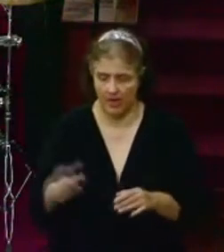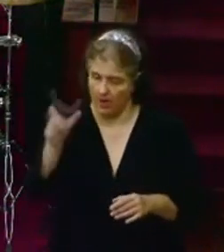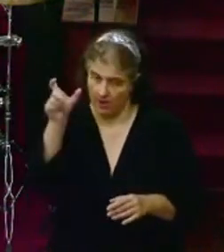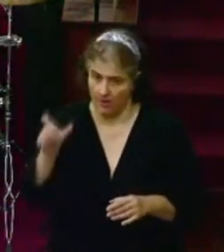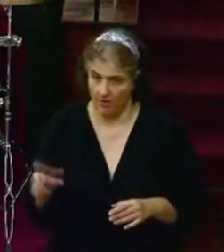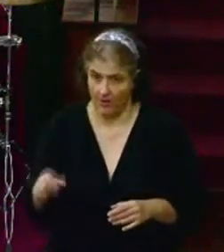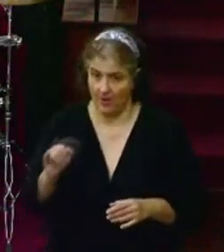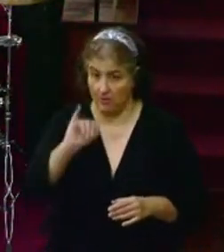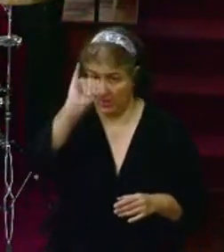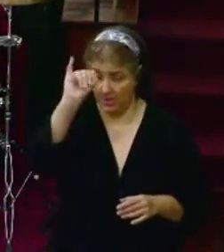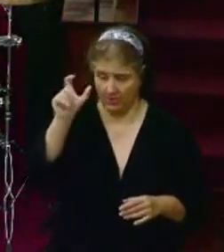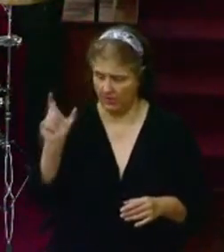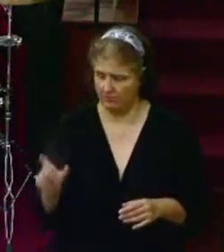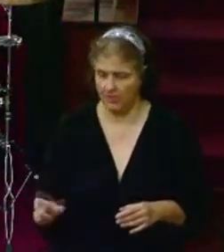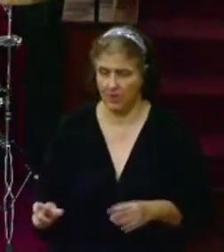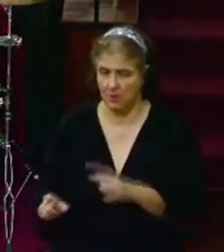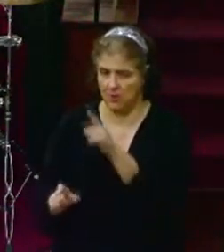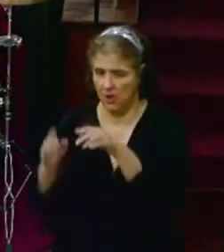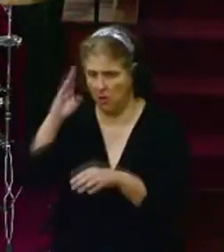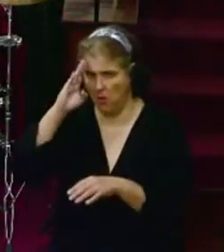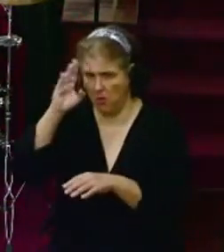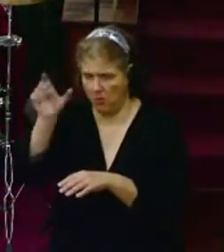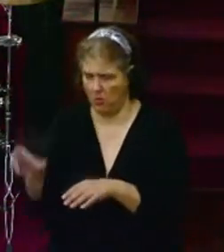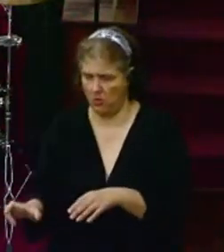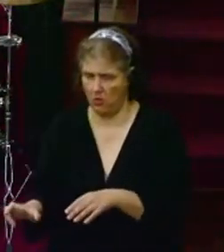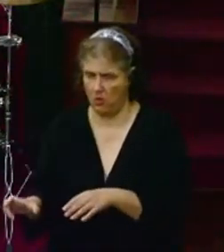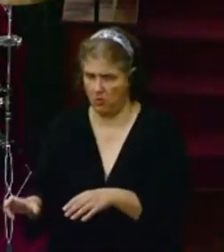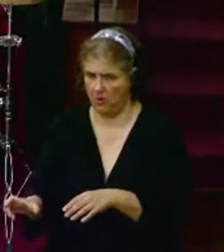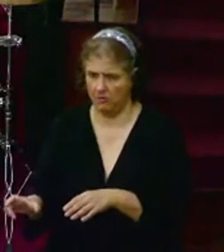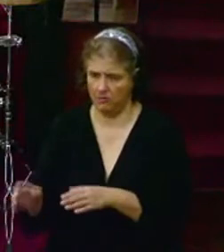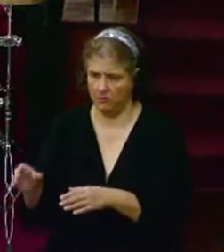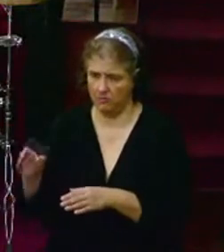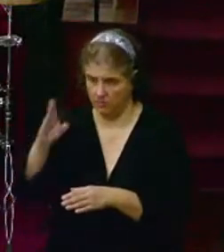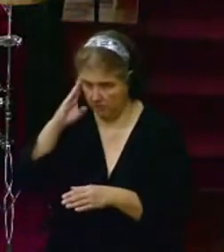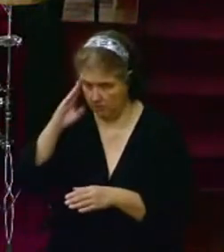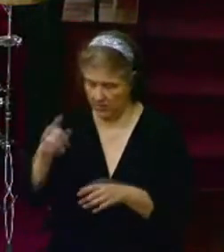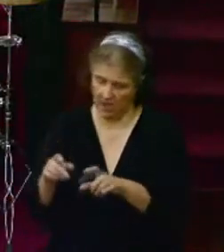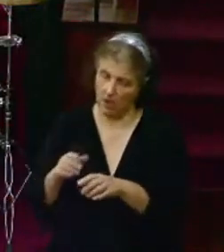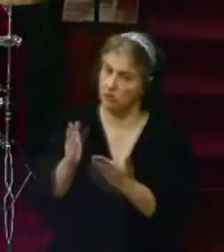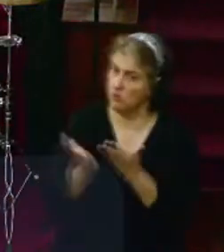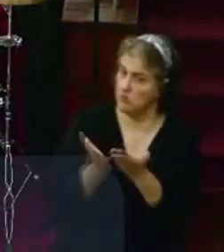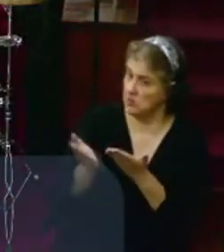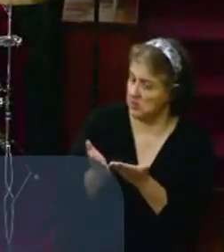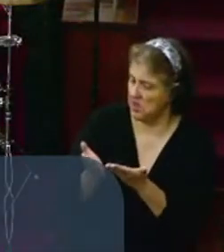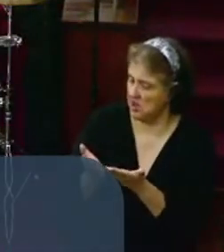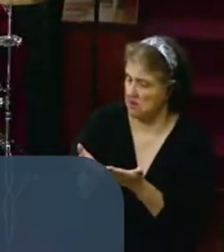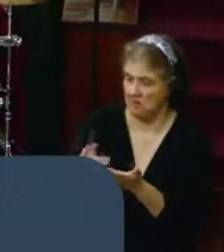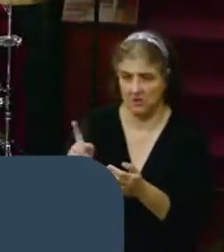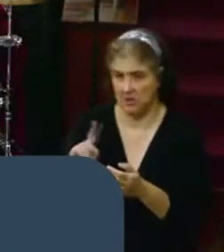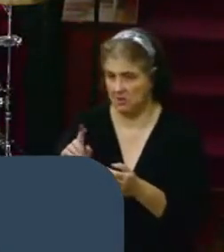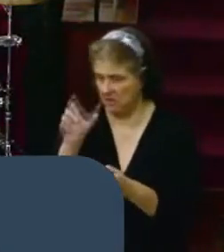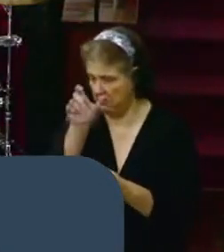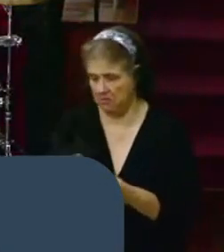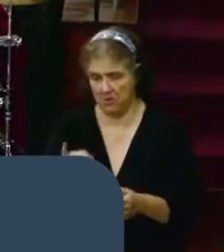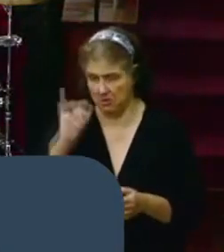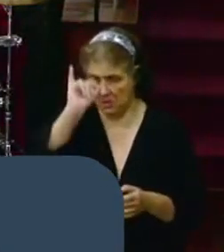O personagem principal desta história não é o servo do centurião. Muito menos os anciãos judeus e os amigos do centurião. O